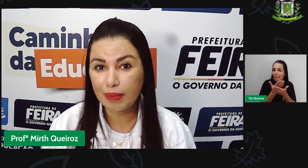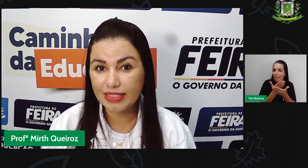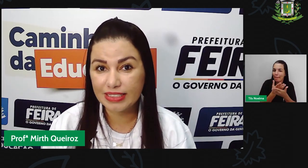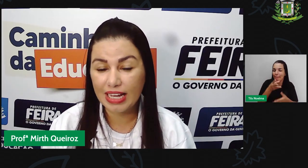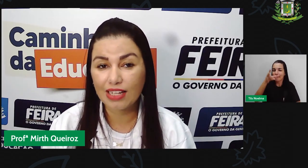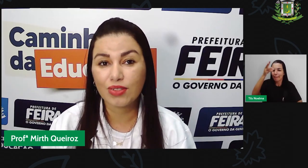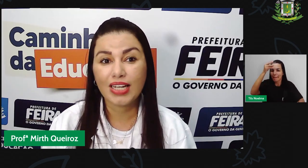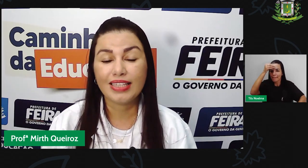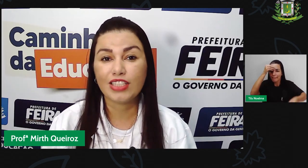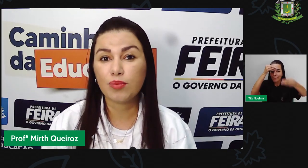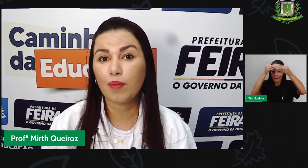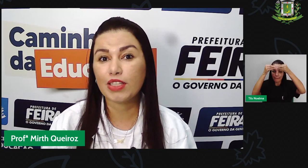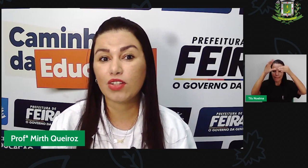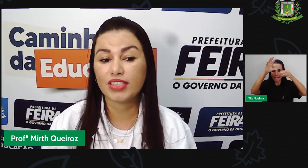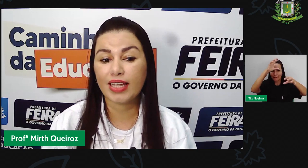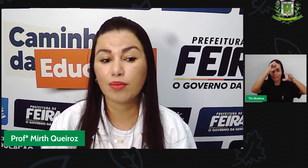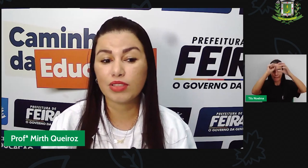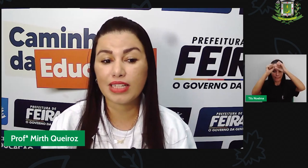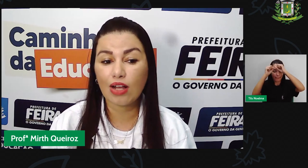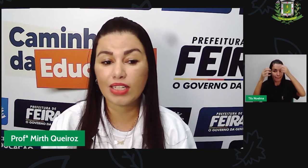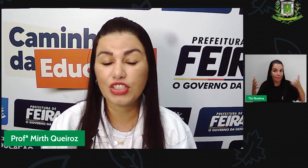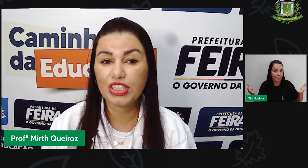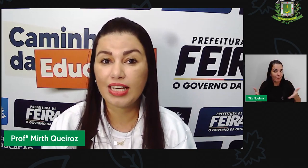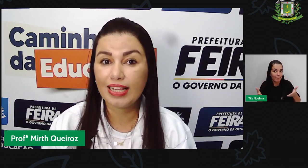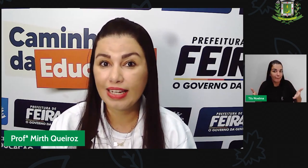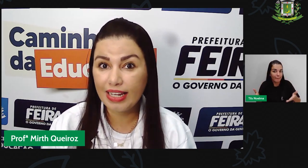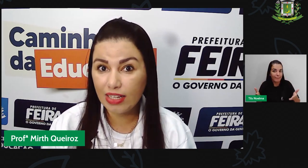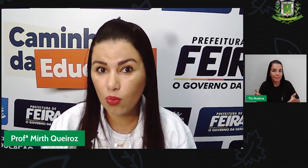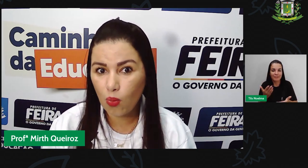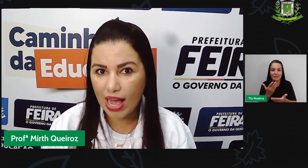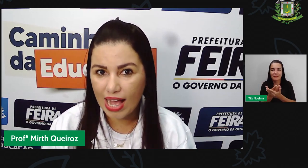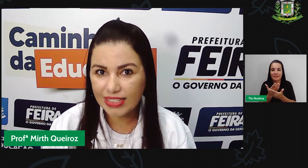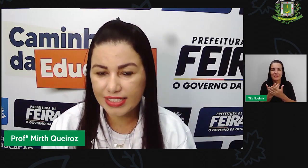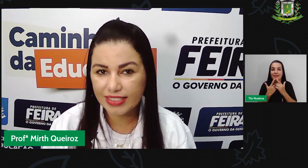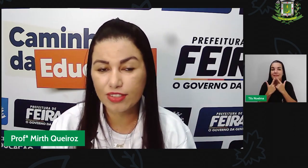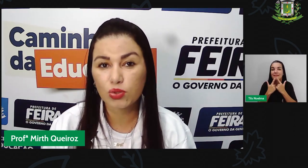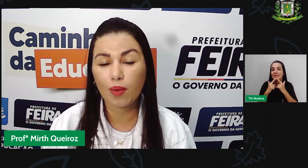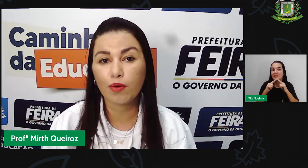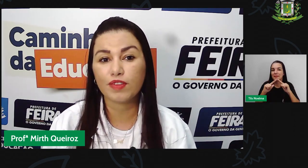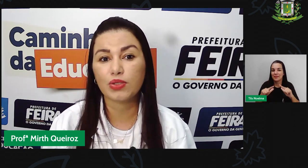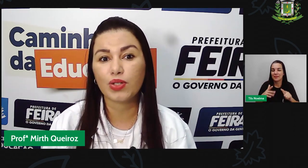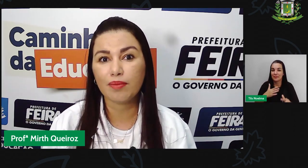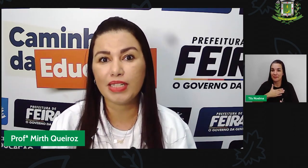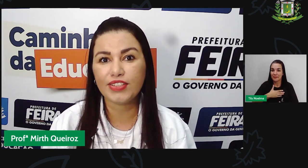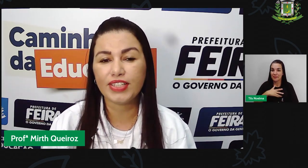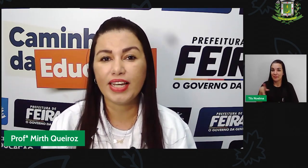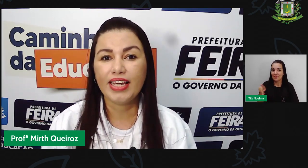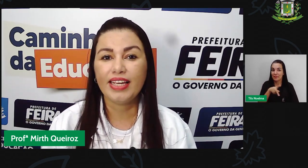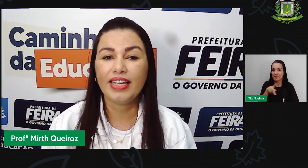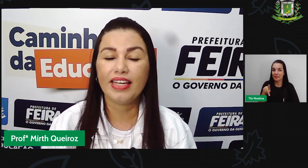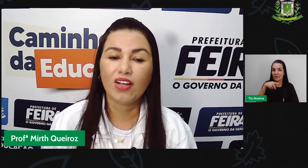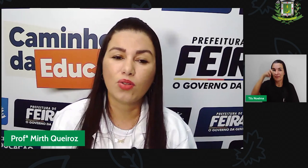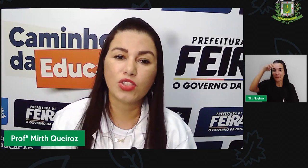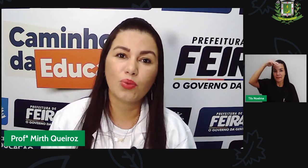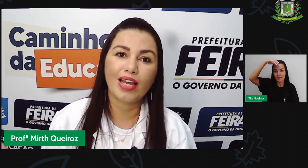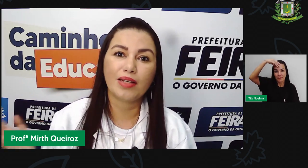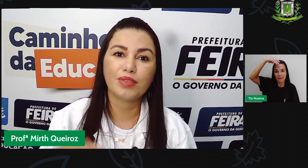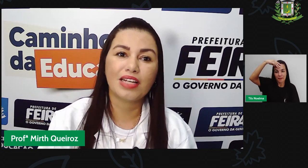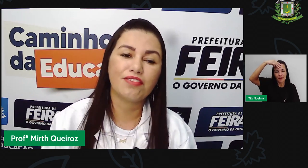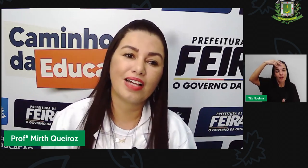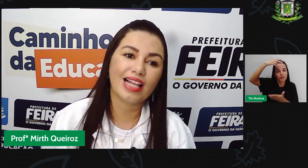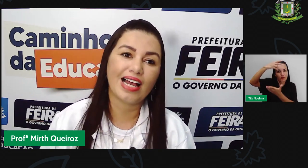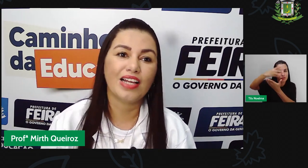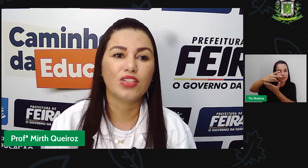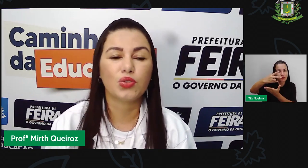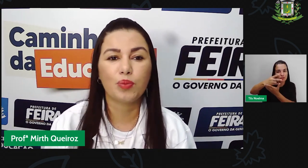de aprendizado. Neste momento nós teremos aula de linguagens. Eu sou a professora Mirth e continuaremos